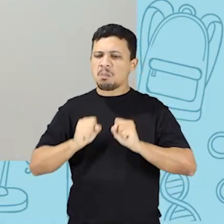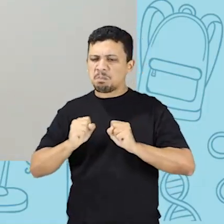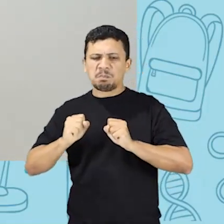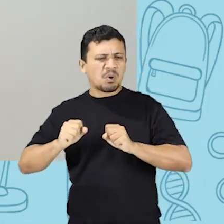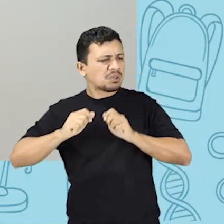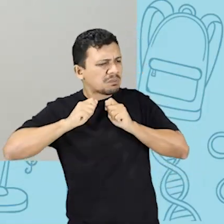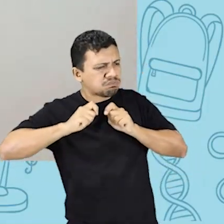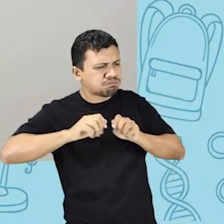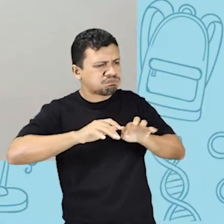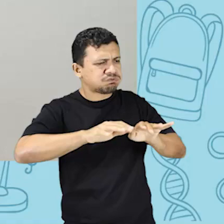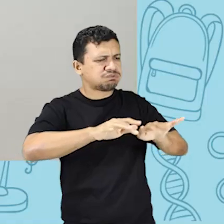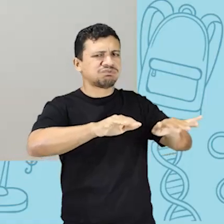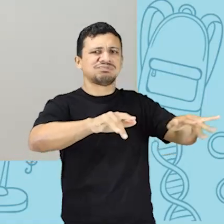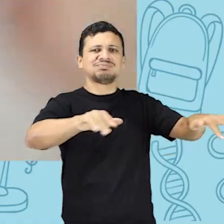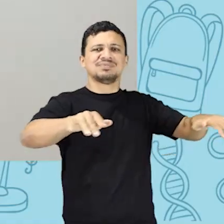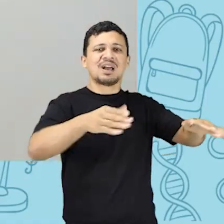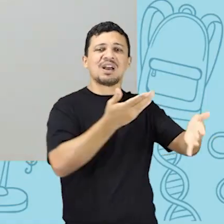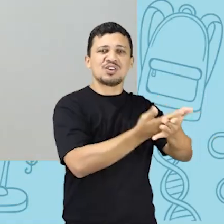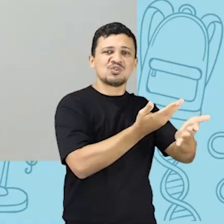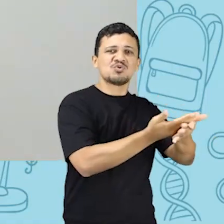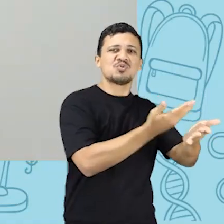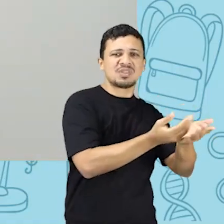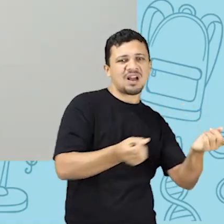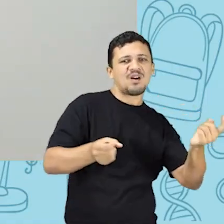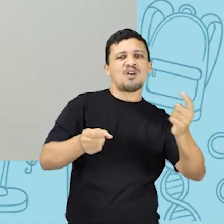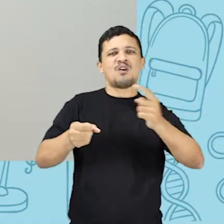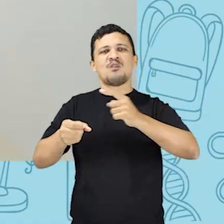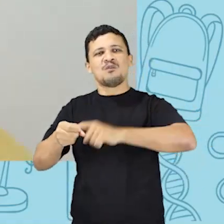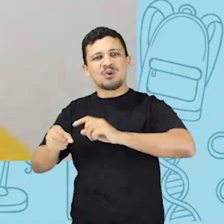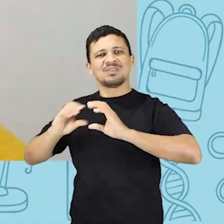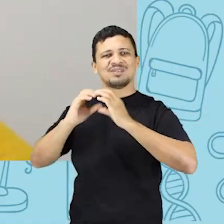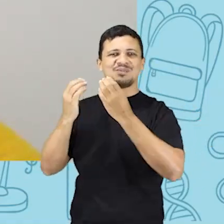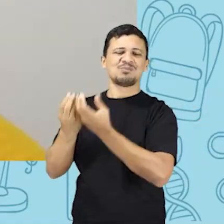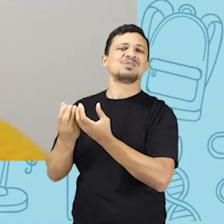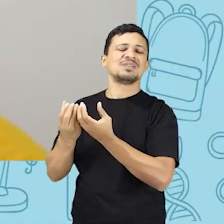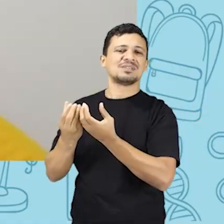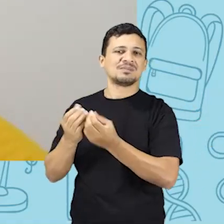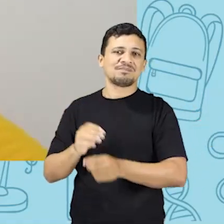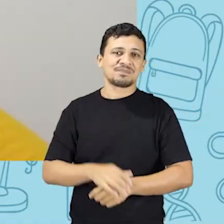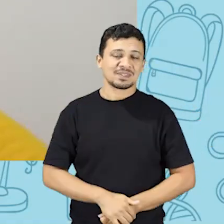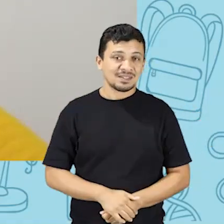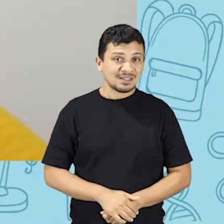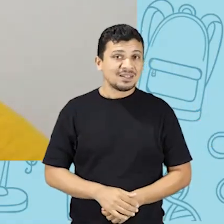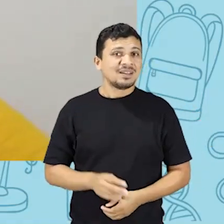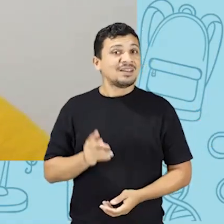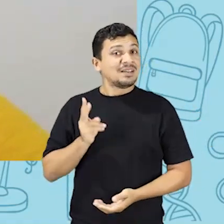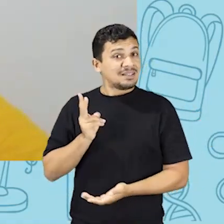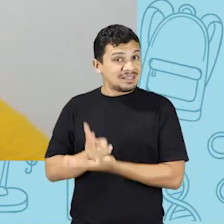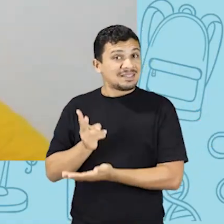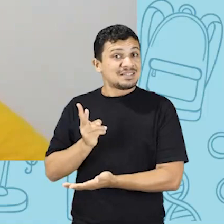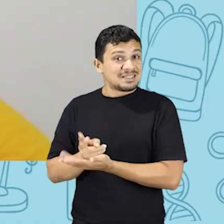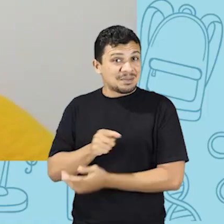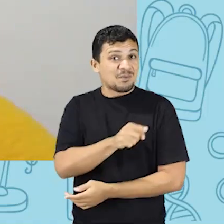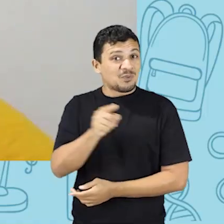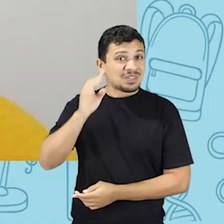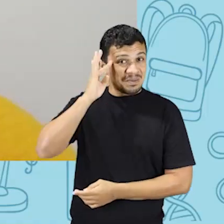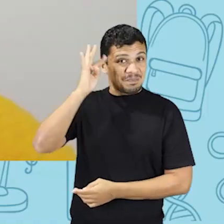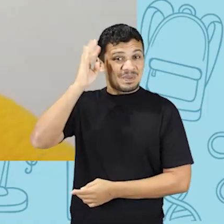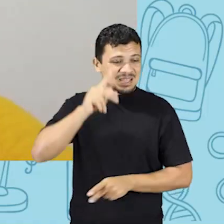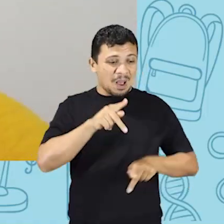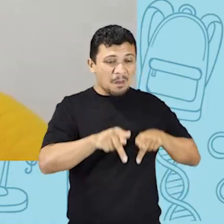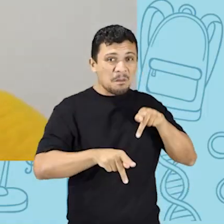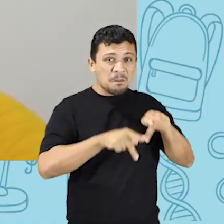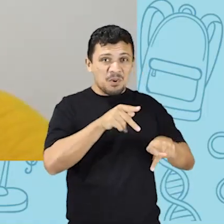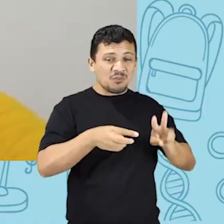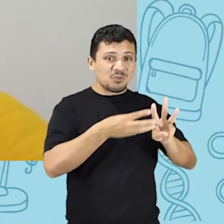nossas comunidades para estudar e depois darmos o retorno para nossas comunidades. Então, galera, sempre que vocês pensarem em povos